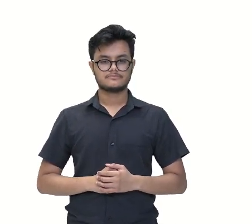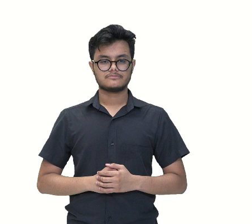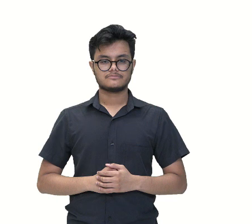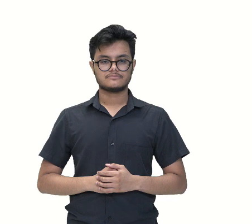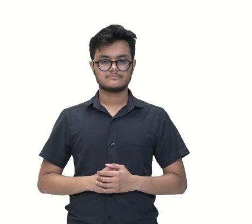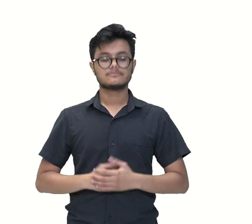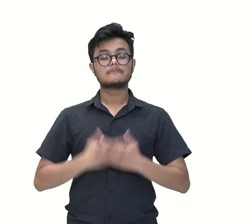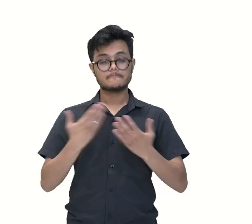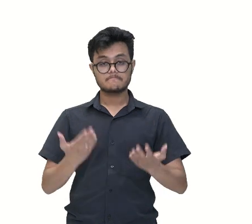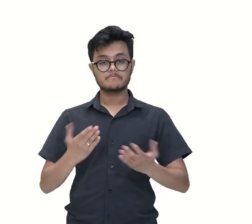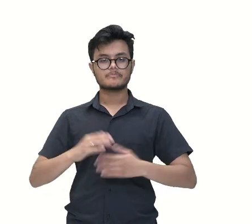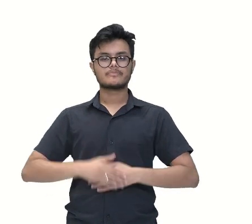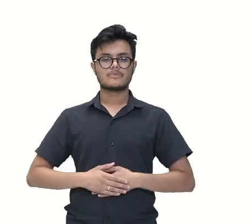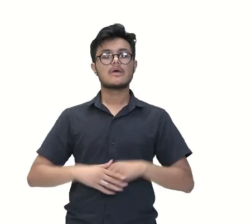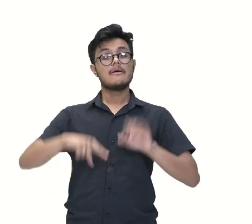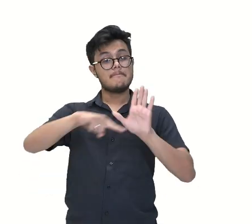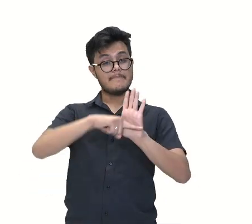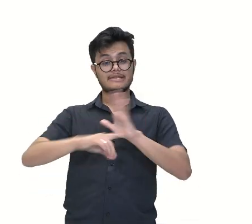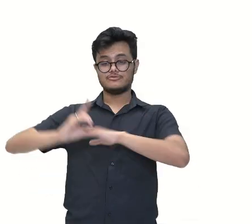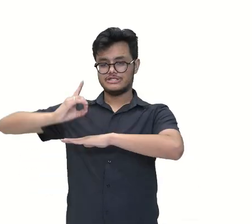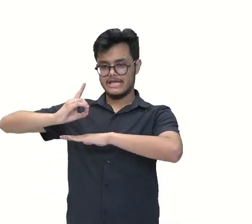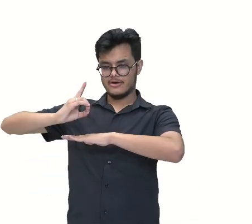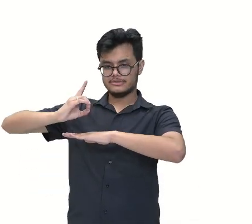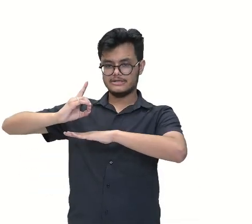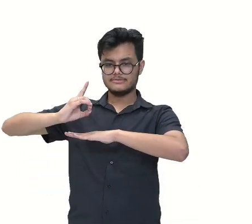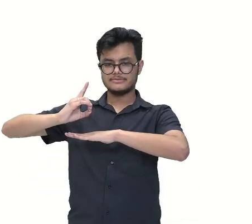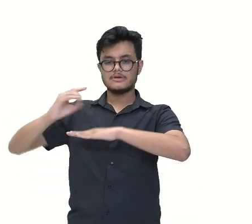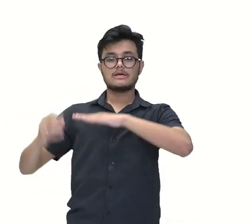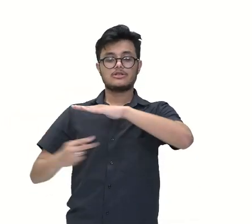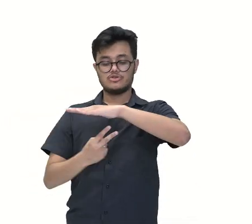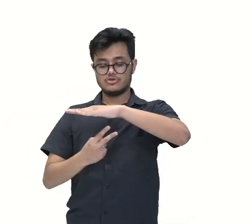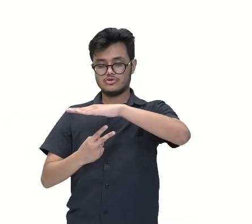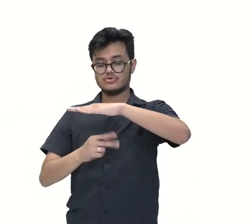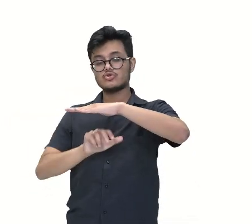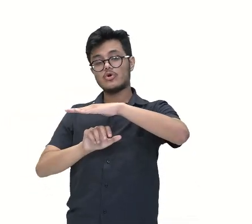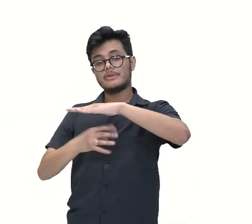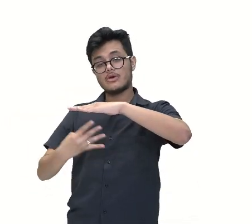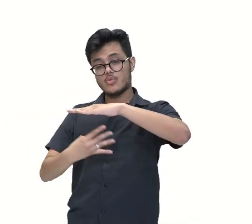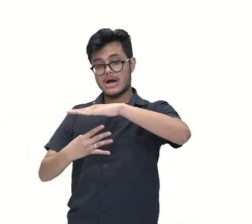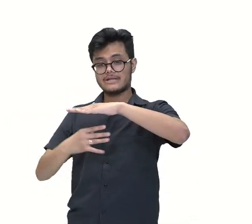vai ser menos delta sobre 4a.